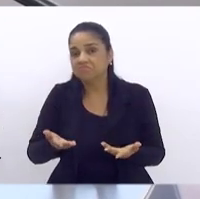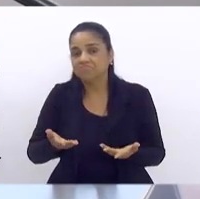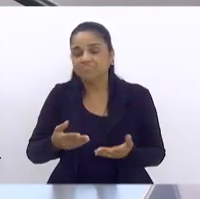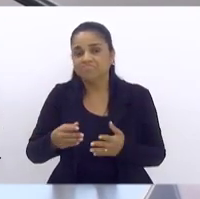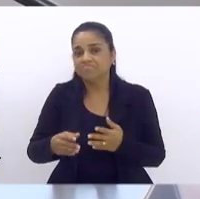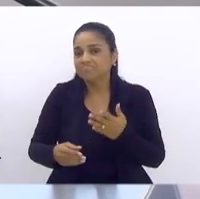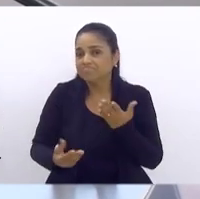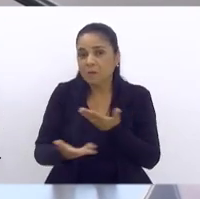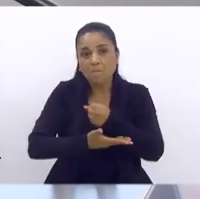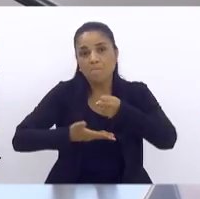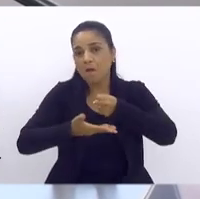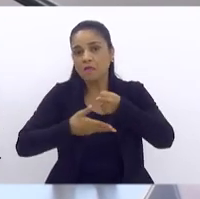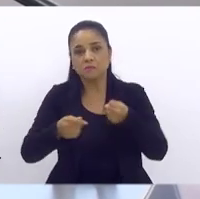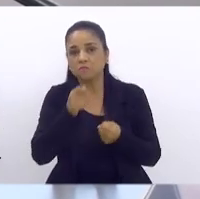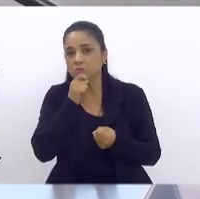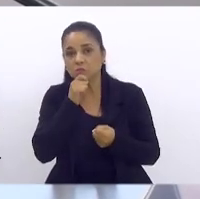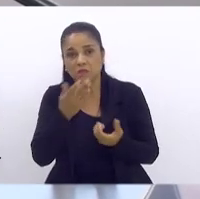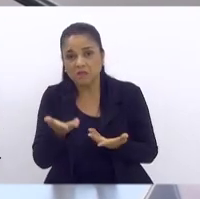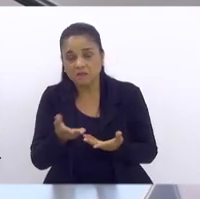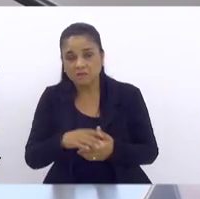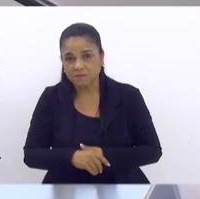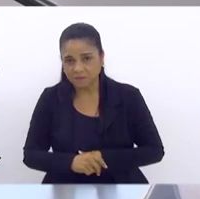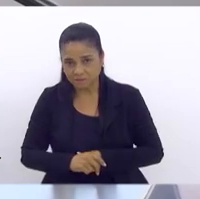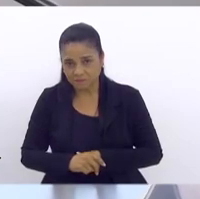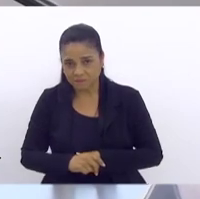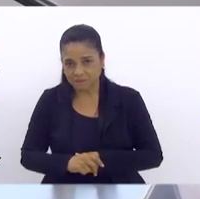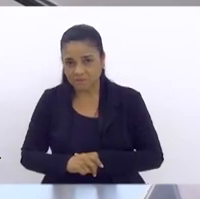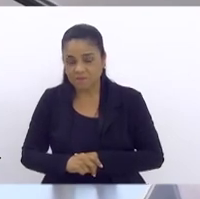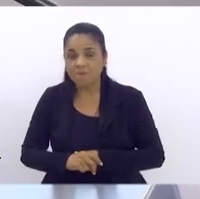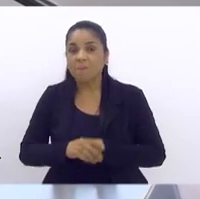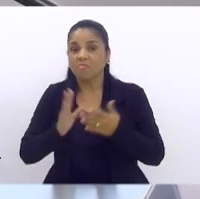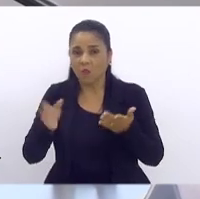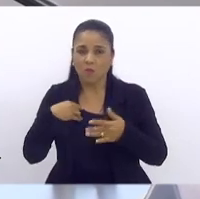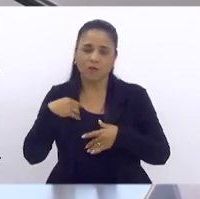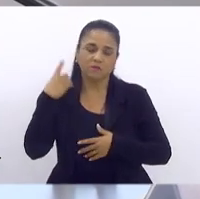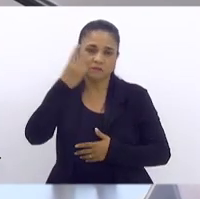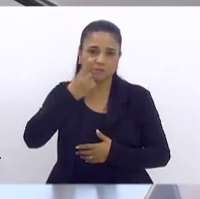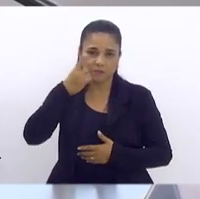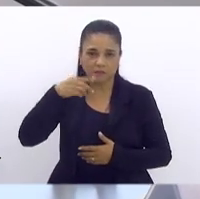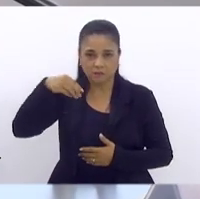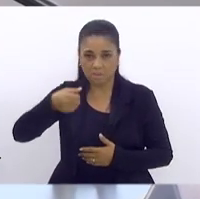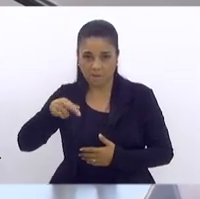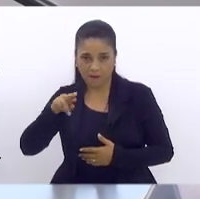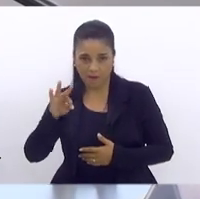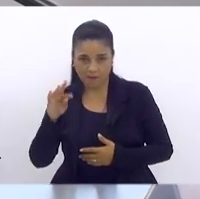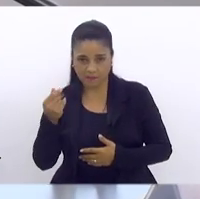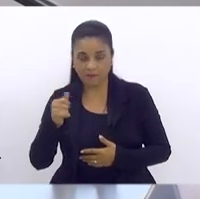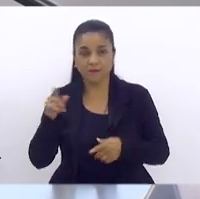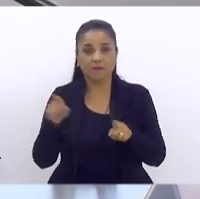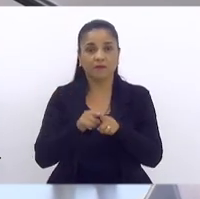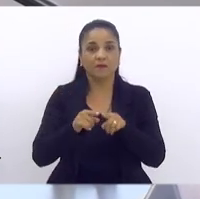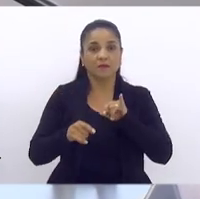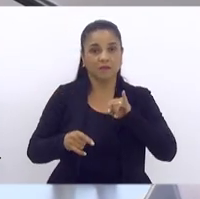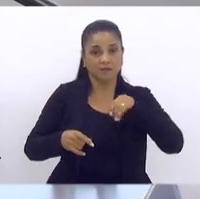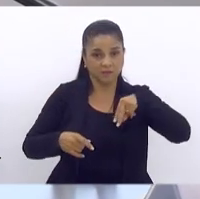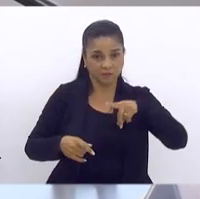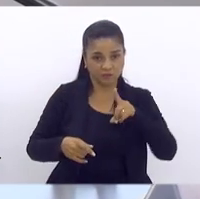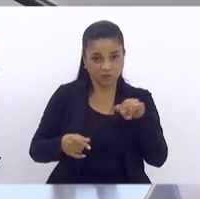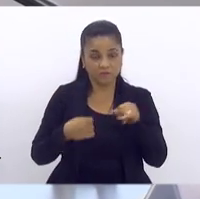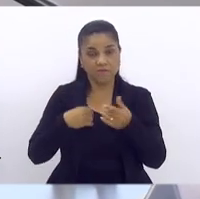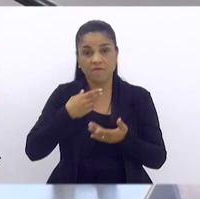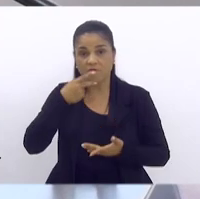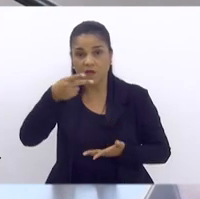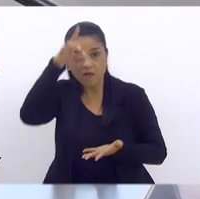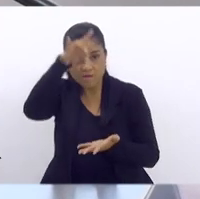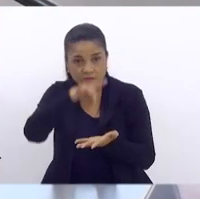fundamento. E, muitas vezes, como disse aqui a deputada, você está falando a verdade. A verdade é a coisa